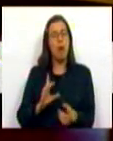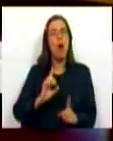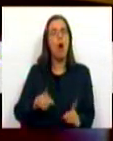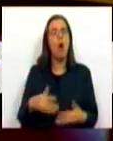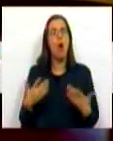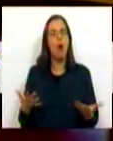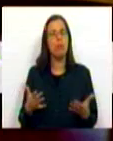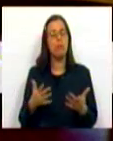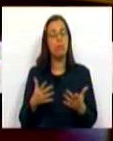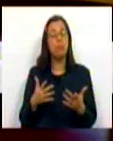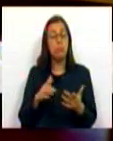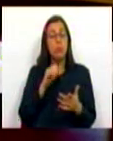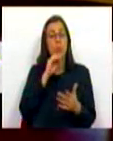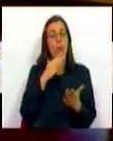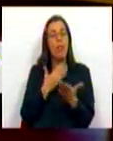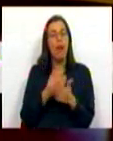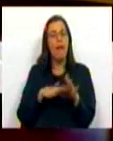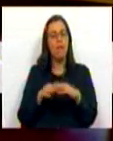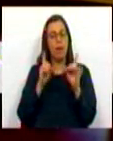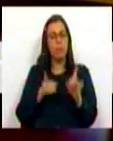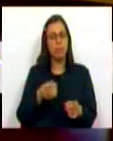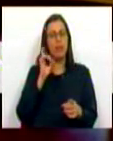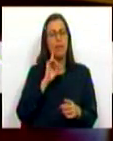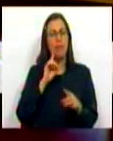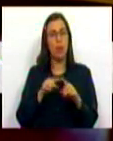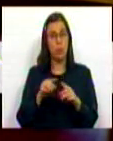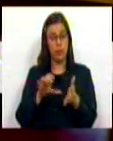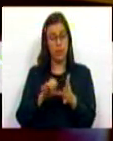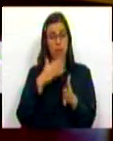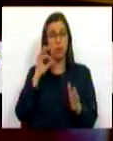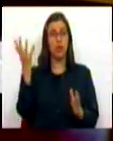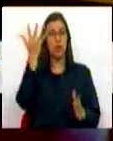quais os passos que podem ser dados na implementação e valorização deste centro de excelência? Obrigado.